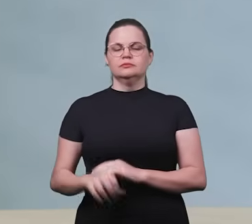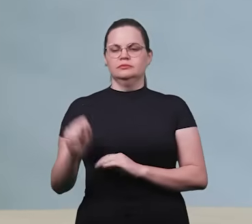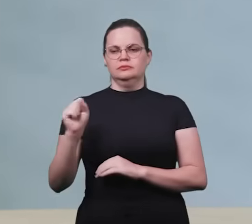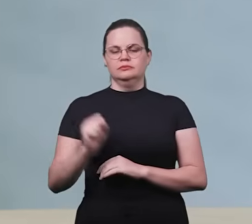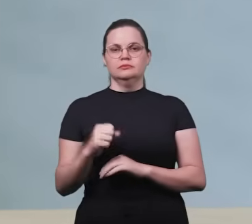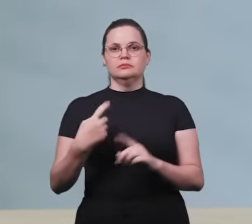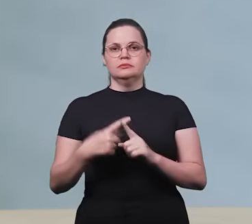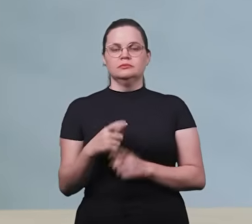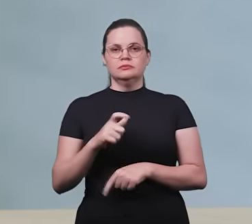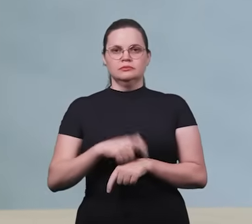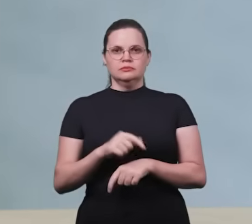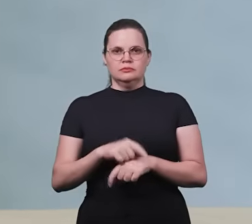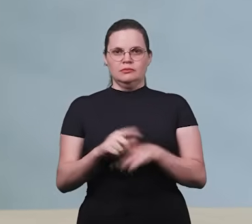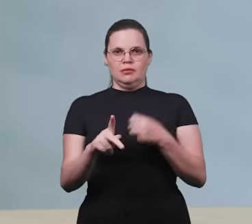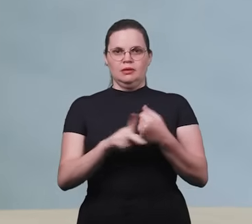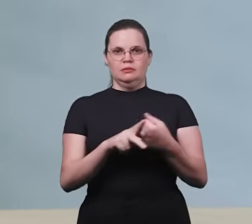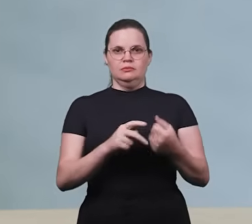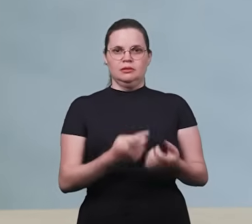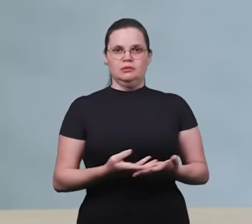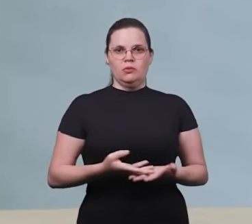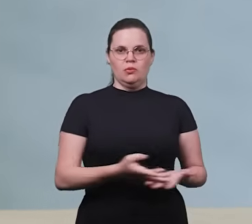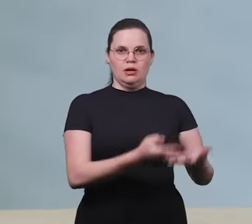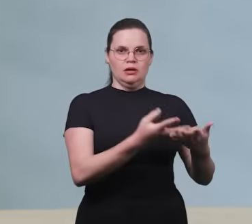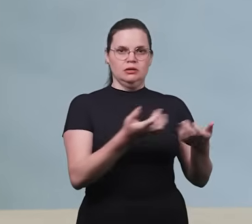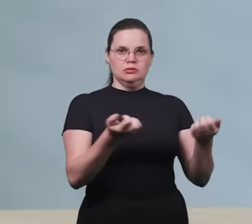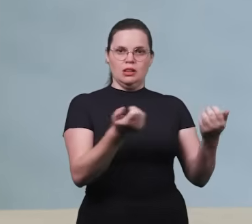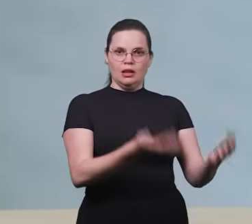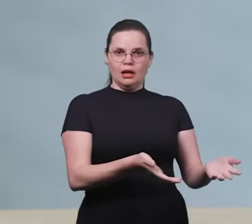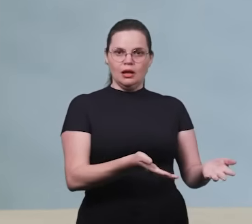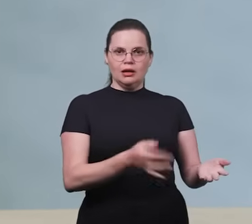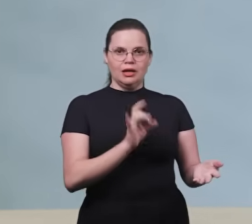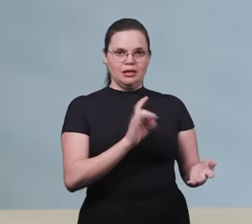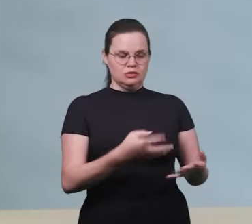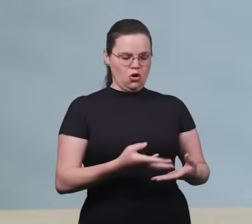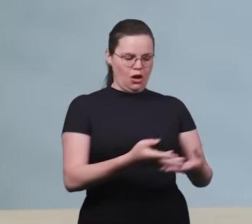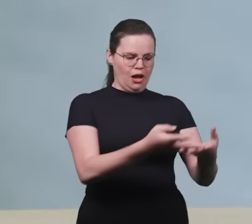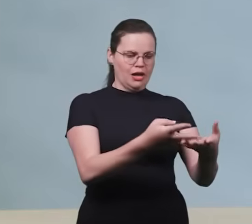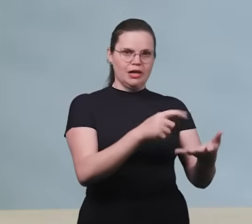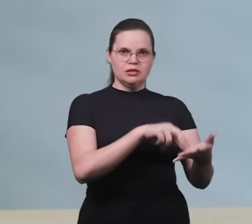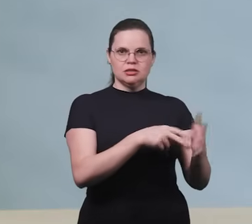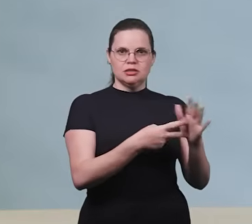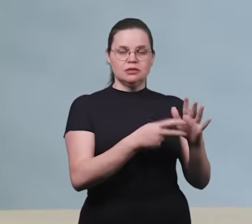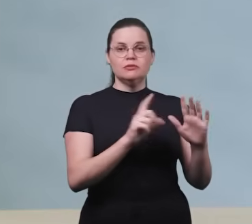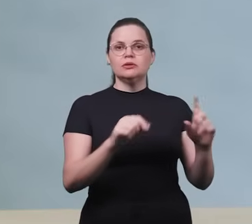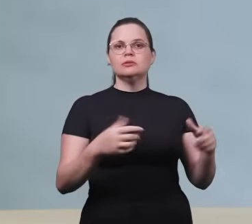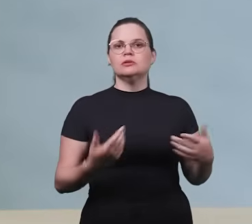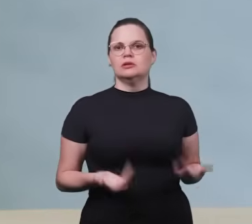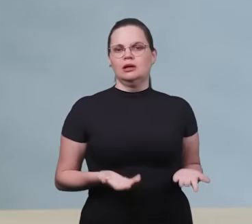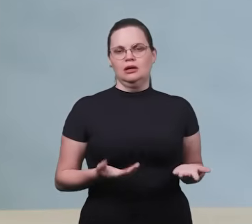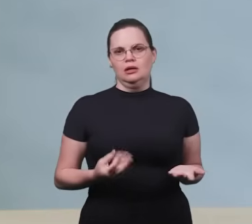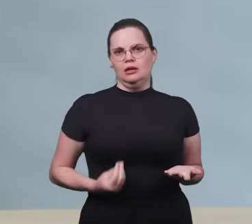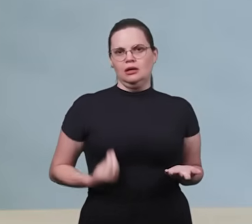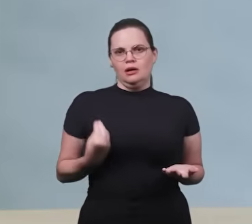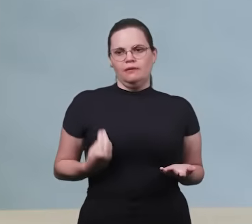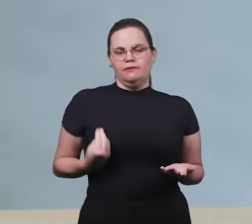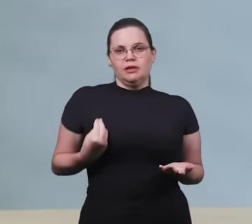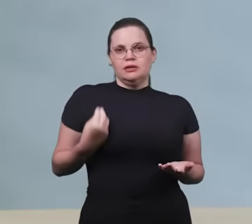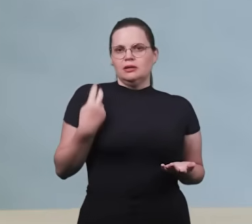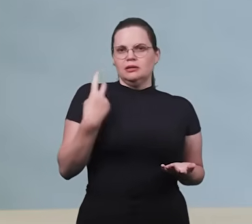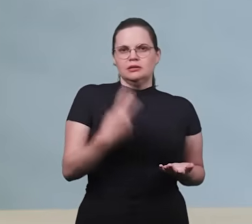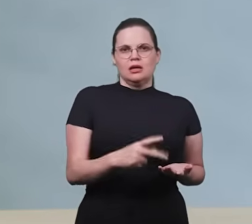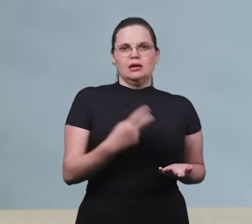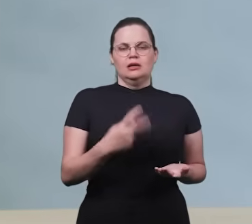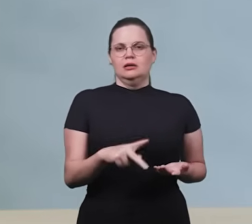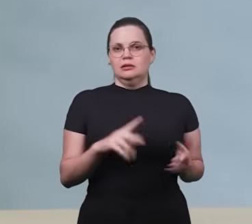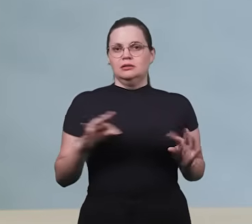quando Pedro ele larga as redes, ele não larga apenas uma rede física ali, Ele não larga apenas o seu